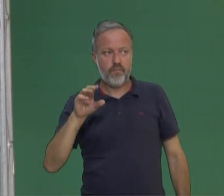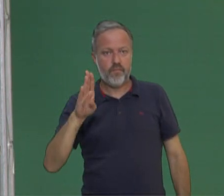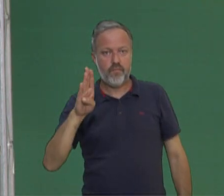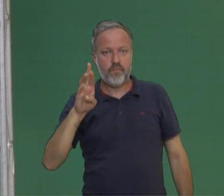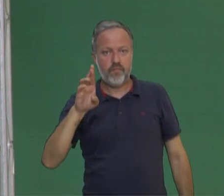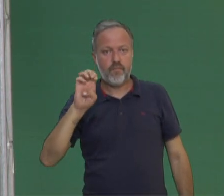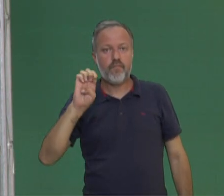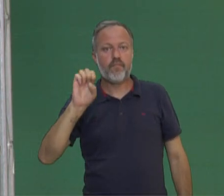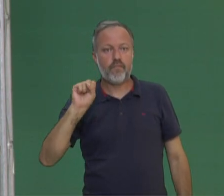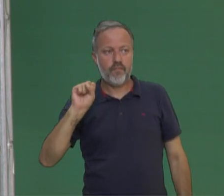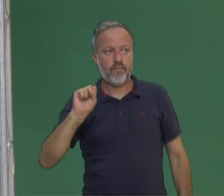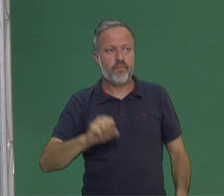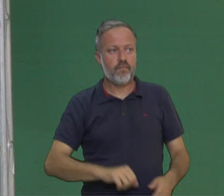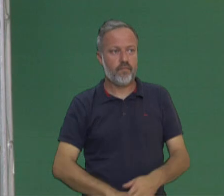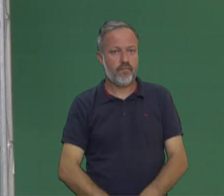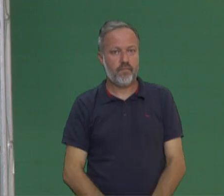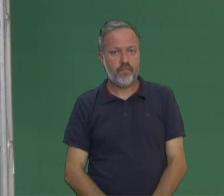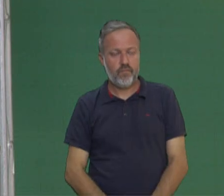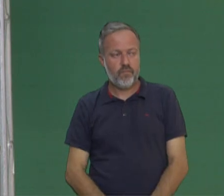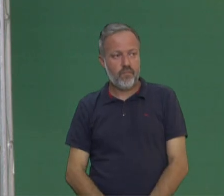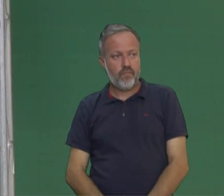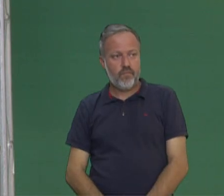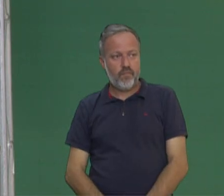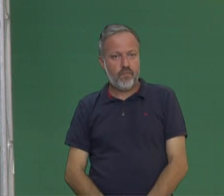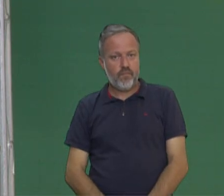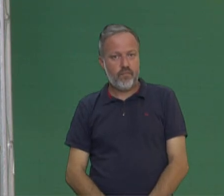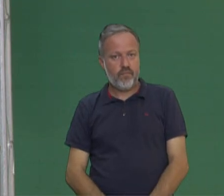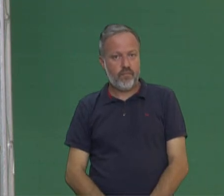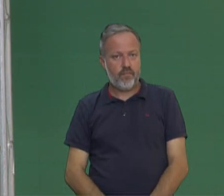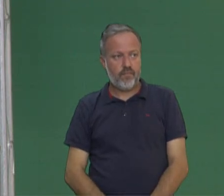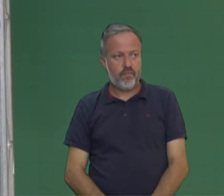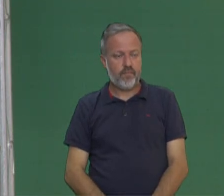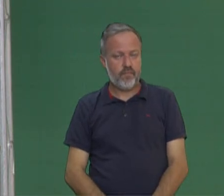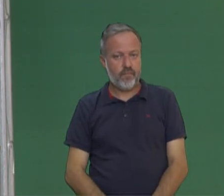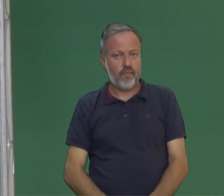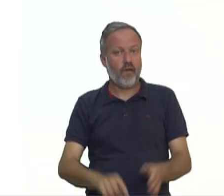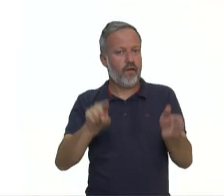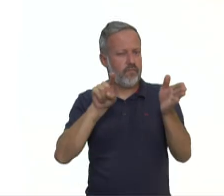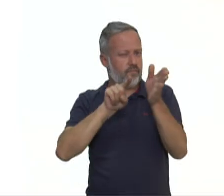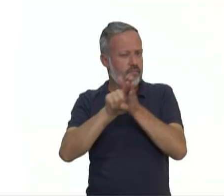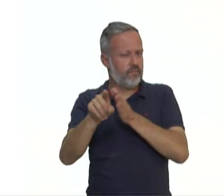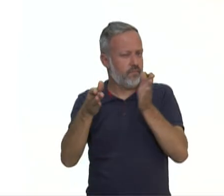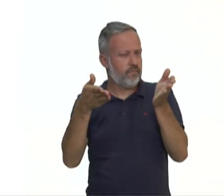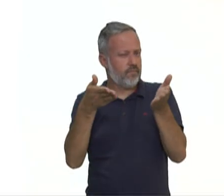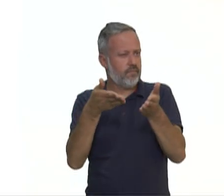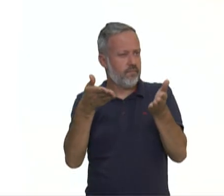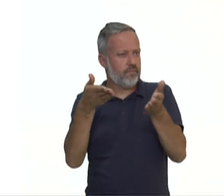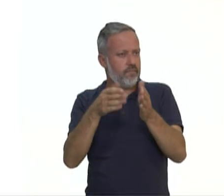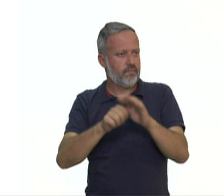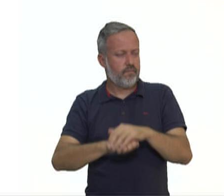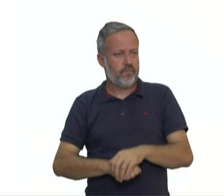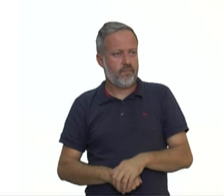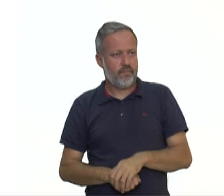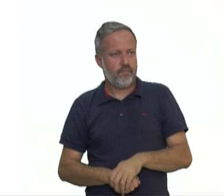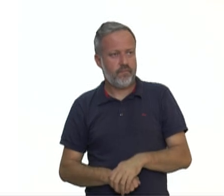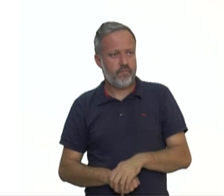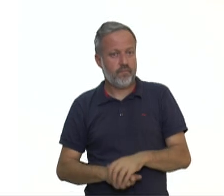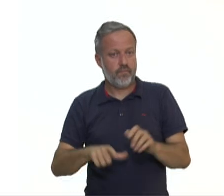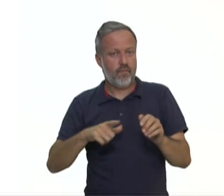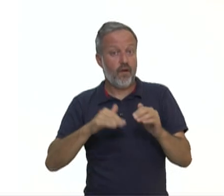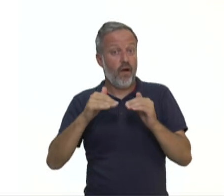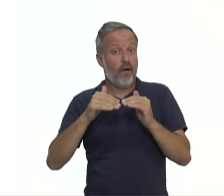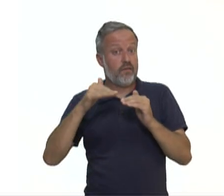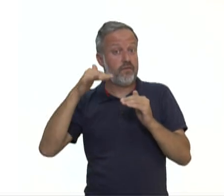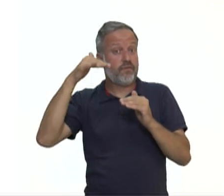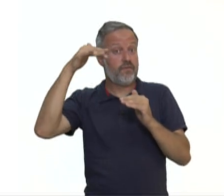Para vocês poderem abrir o cérebro de vocês para o que vem no próximo slide, uma perguntinha. Elementos com alta estabilidade e